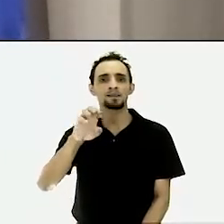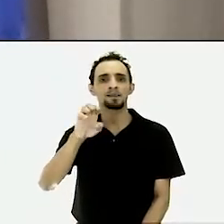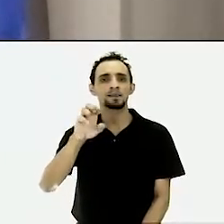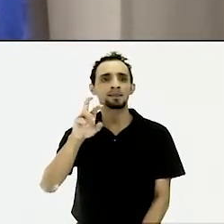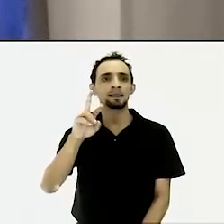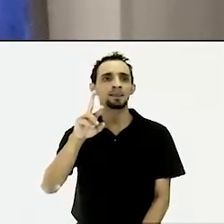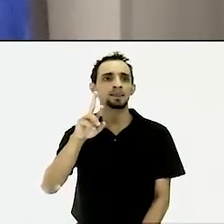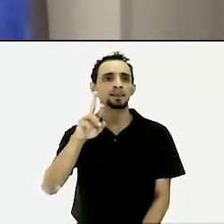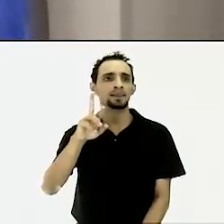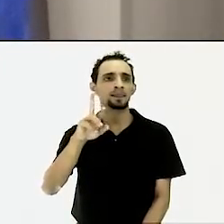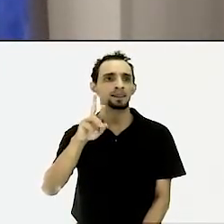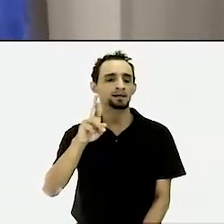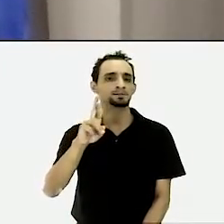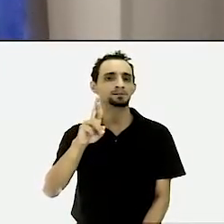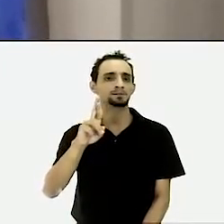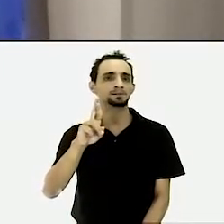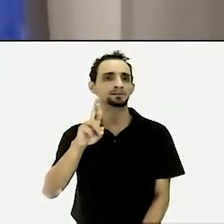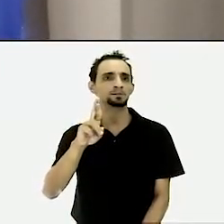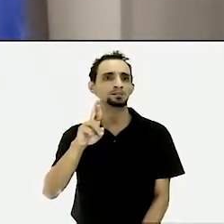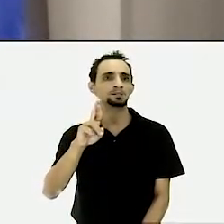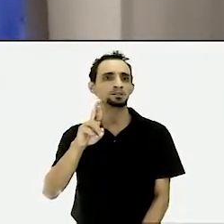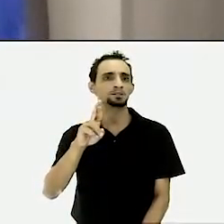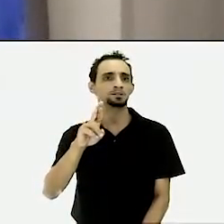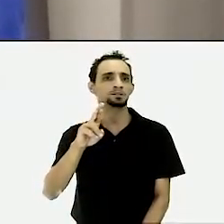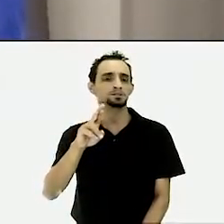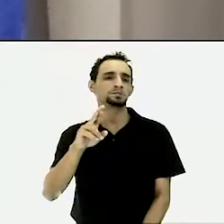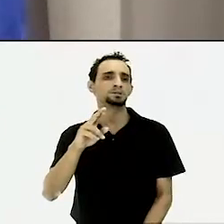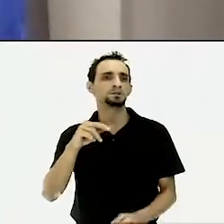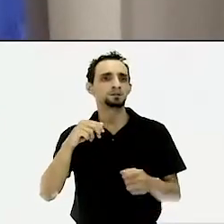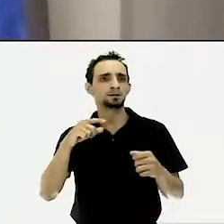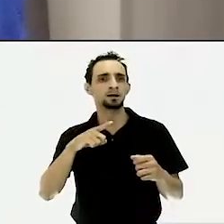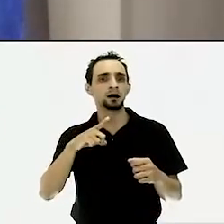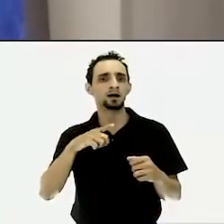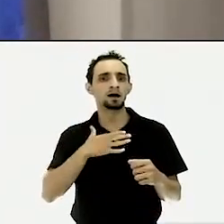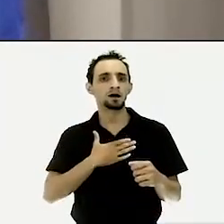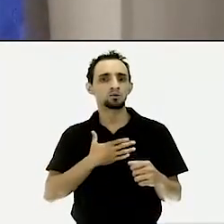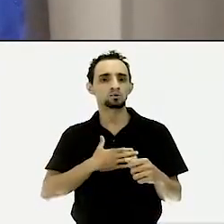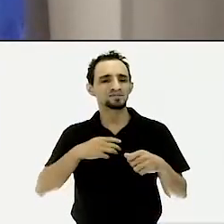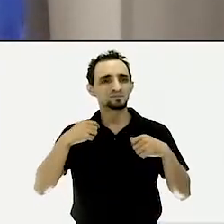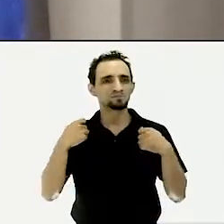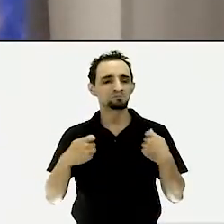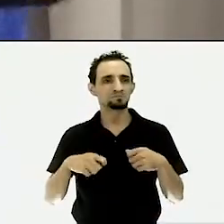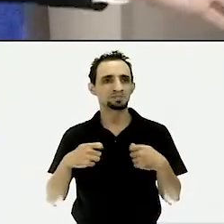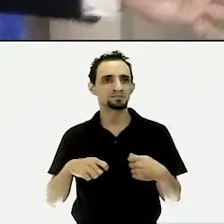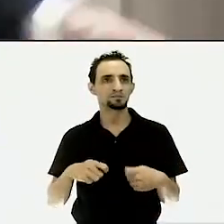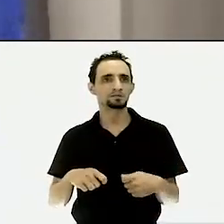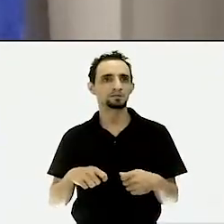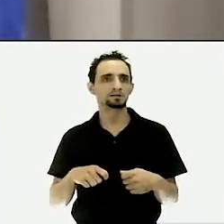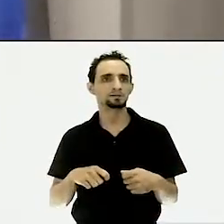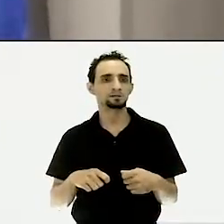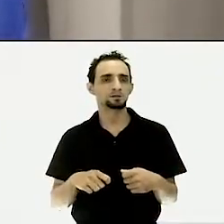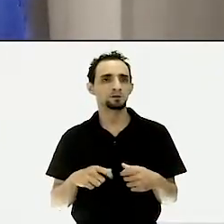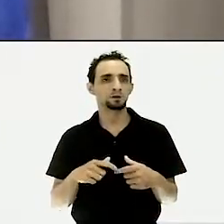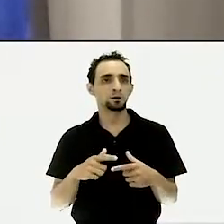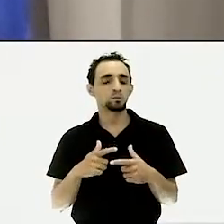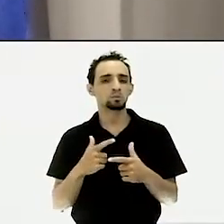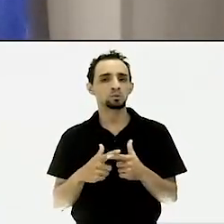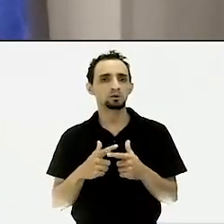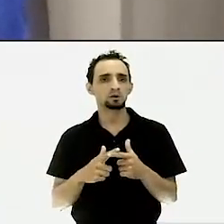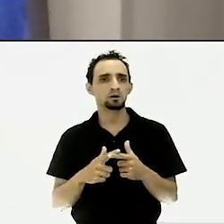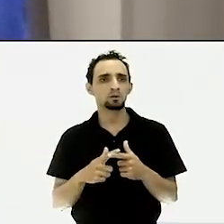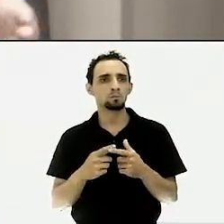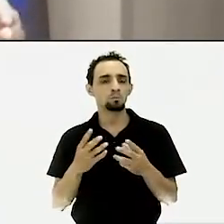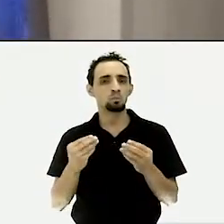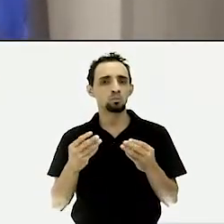Breve, tentando ser jogador profissional de Tuloco. Vem batalhando na labuta, acho que estava no Friburguense aí no começo do ano.